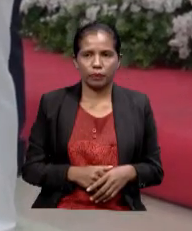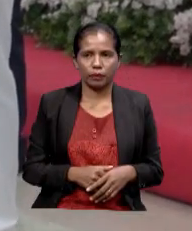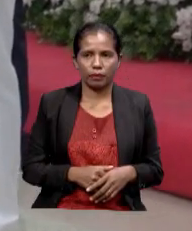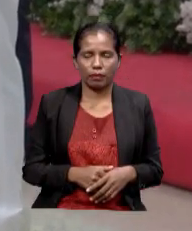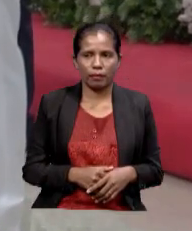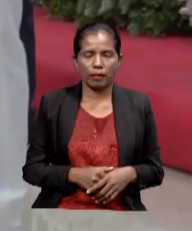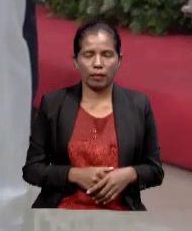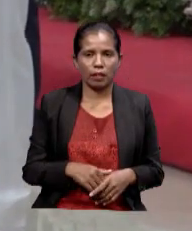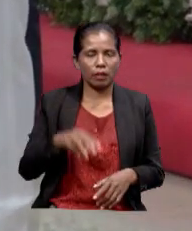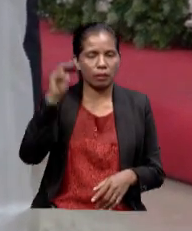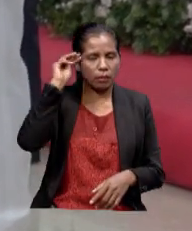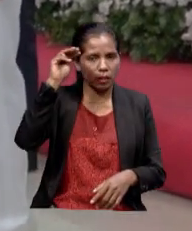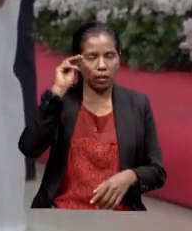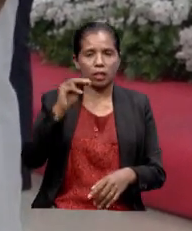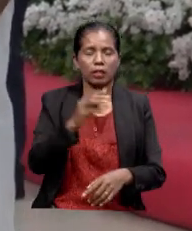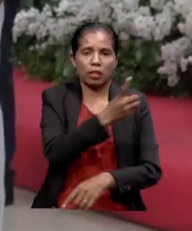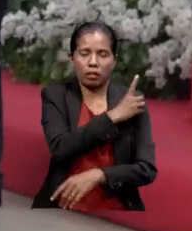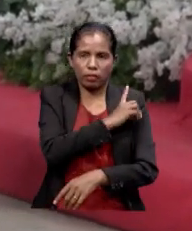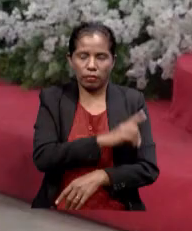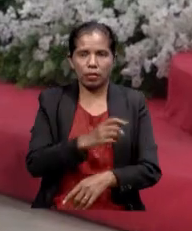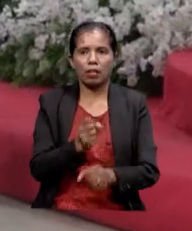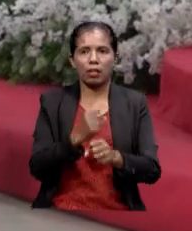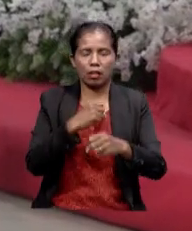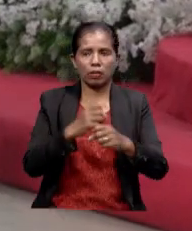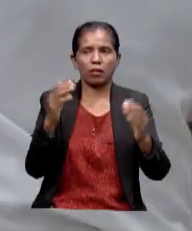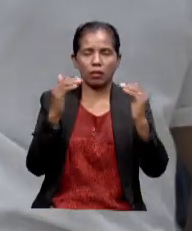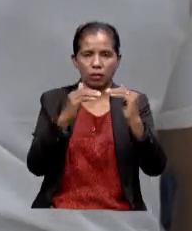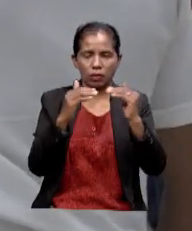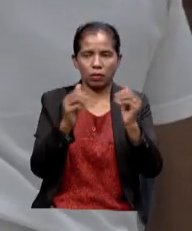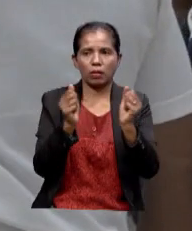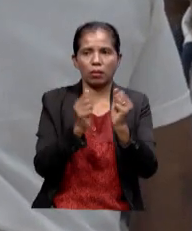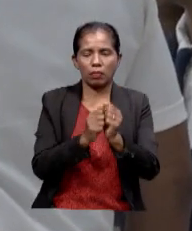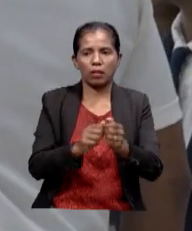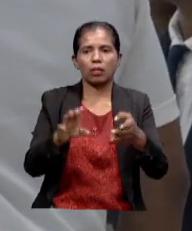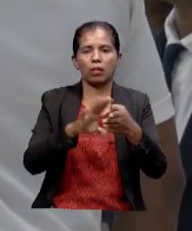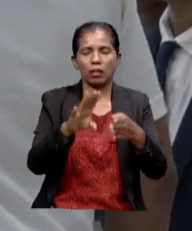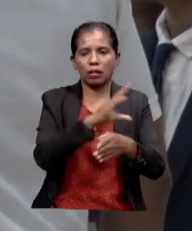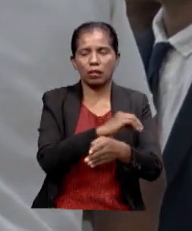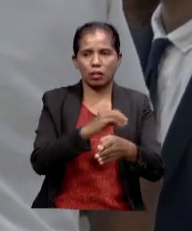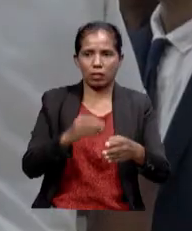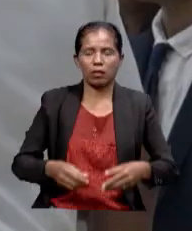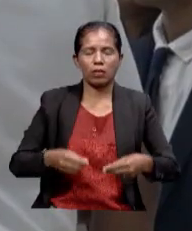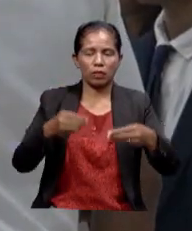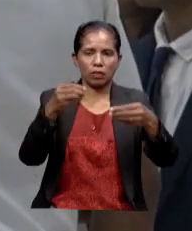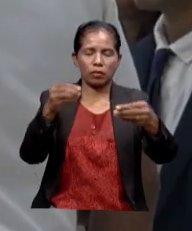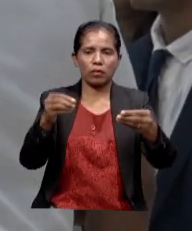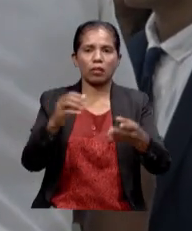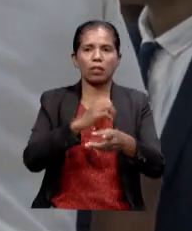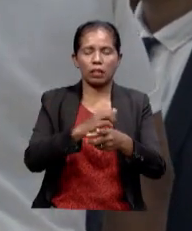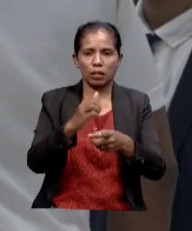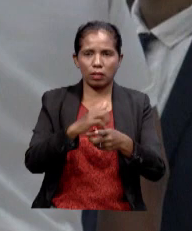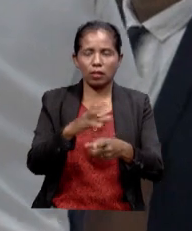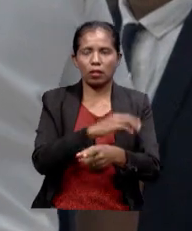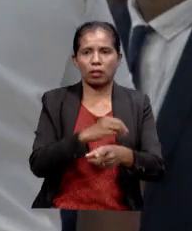Ministro da Defesa Filomeno Paisong Hatolia Hirakni hafeng halo sesang solene enseramento ba kursu Estado Mayor Conjunto no integrado ho